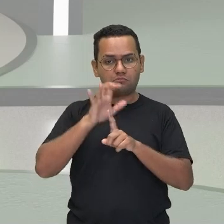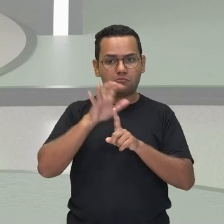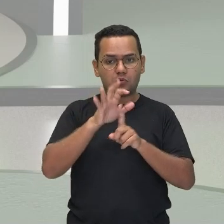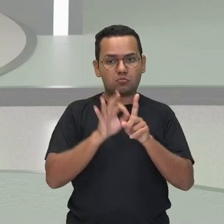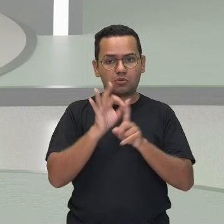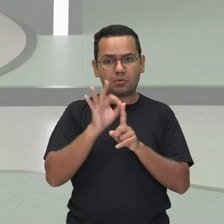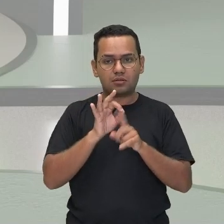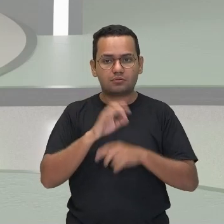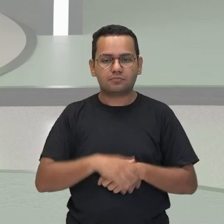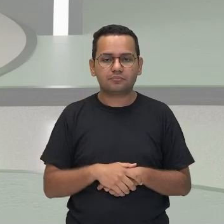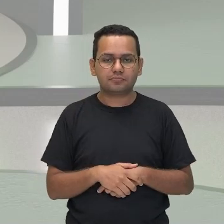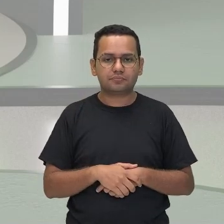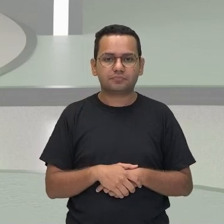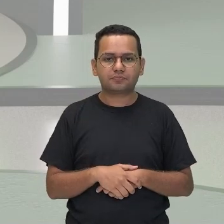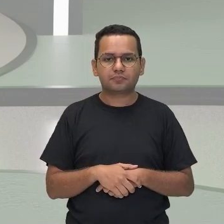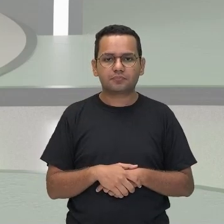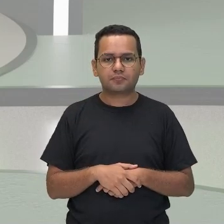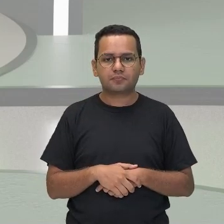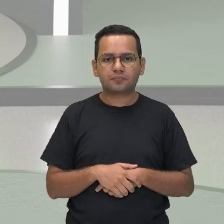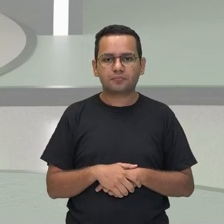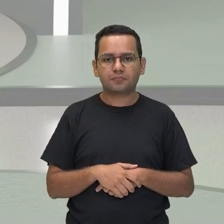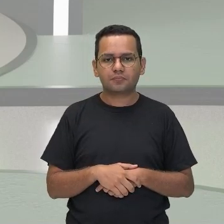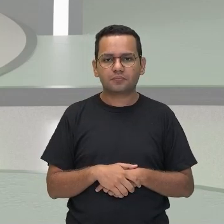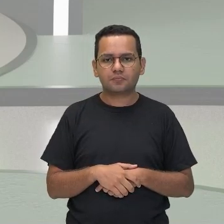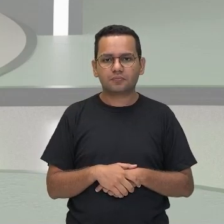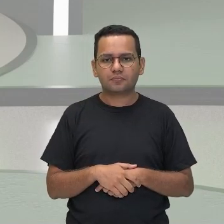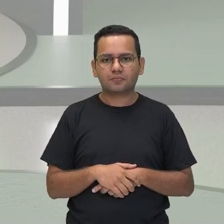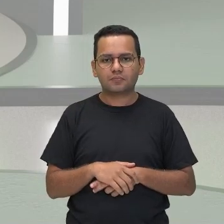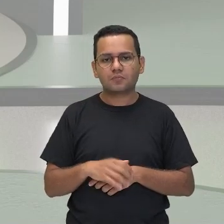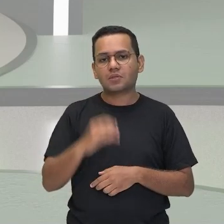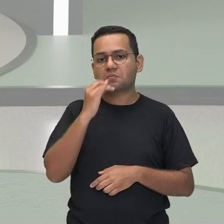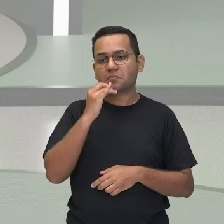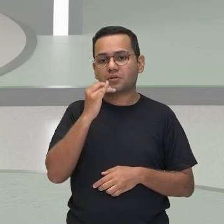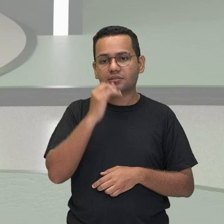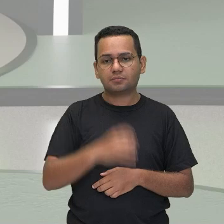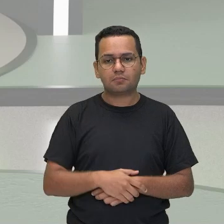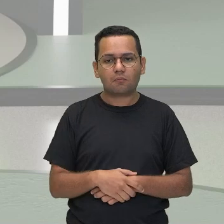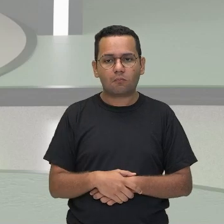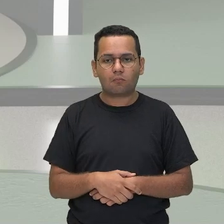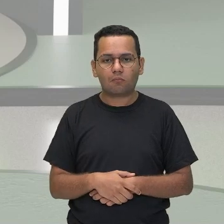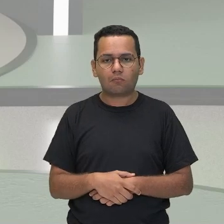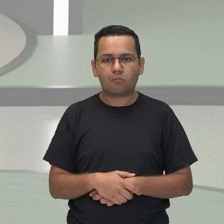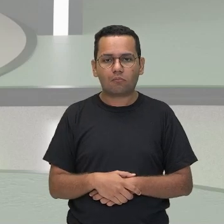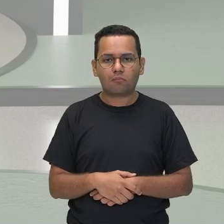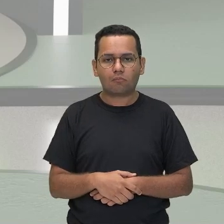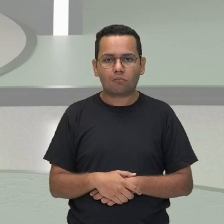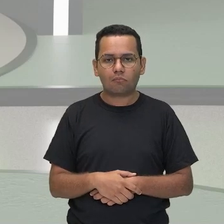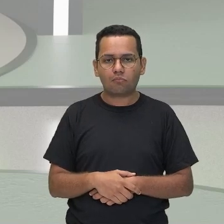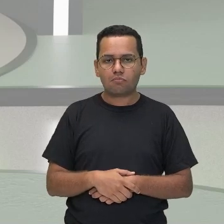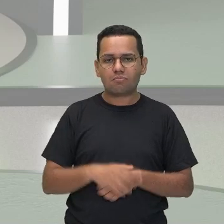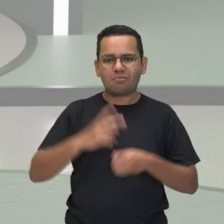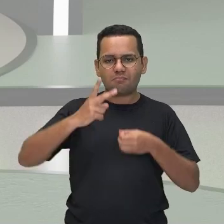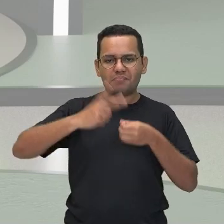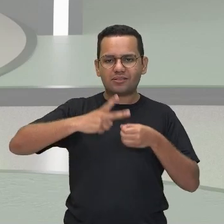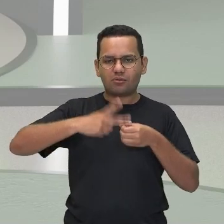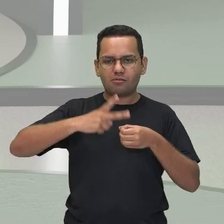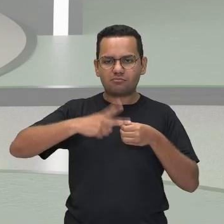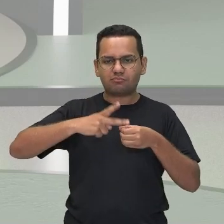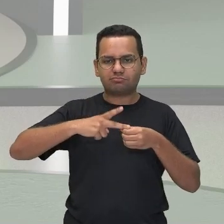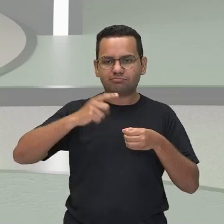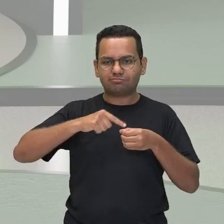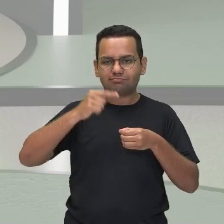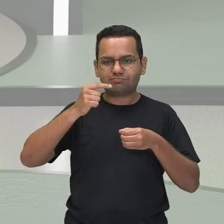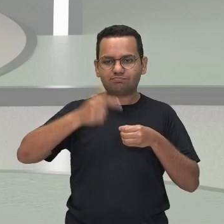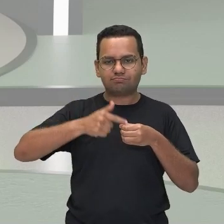exemplo da preparação, ou melhor, da destilação fracionada empregada no petróleo, para a formação o